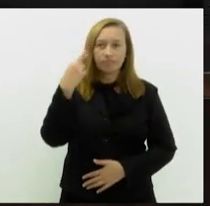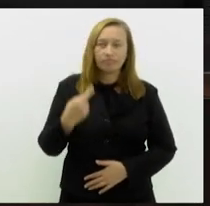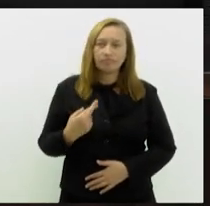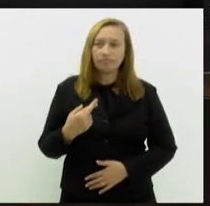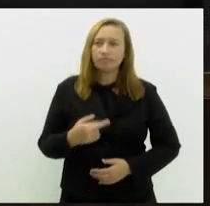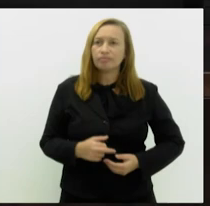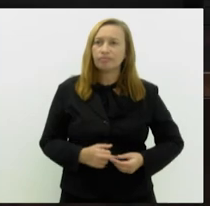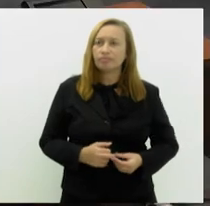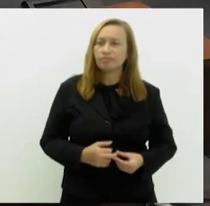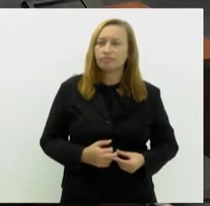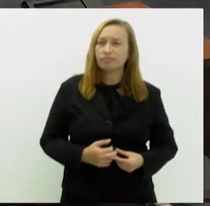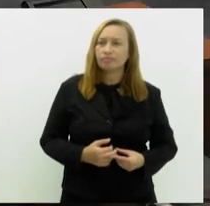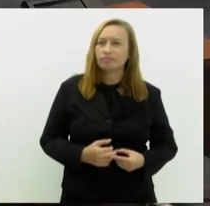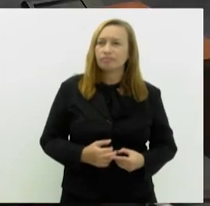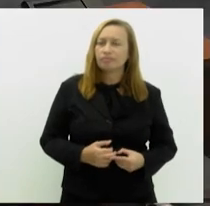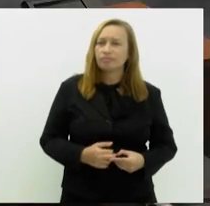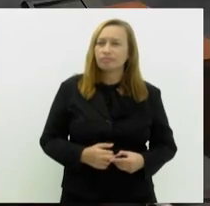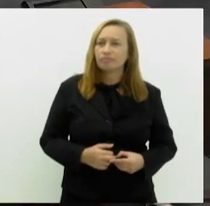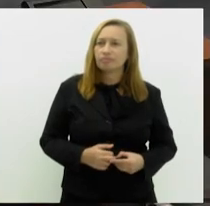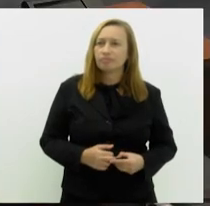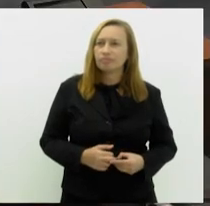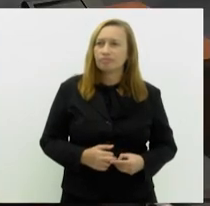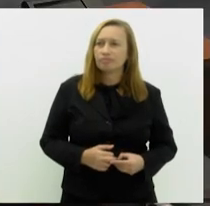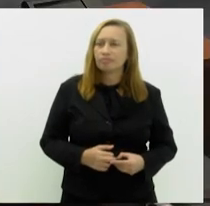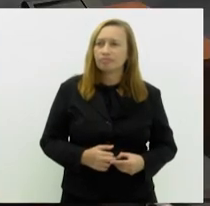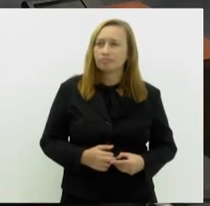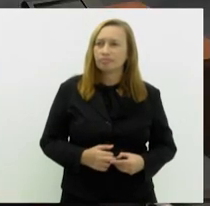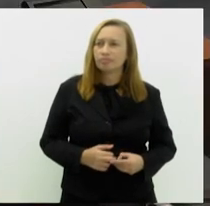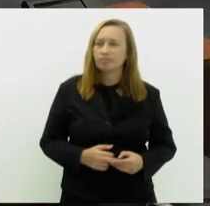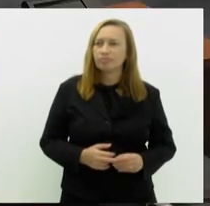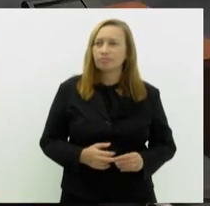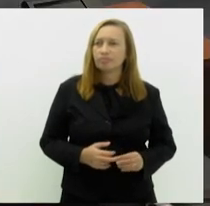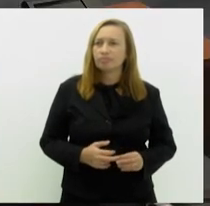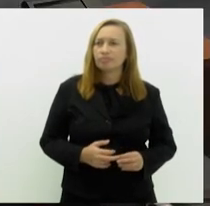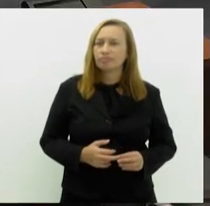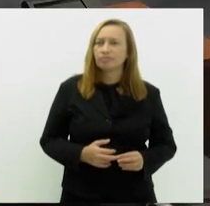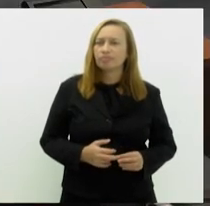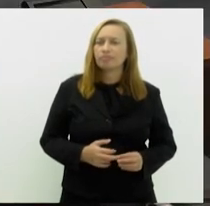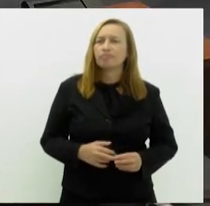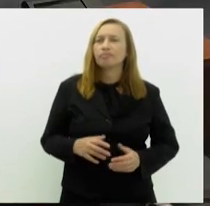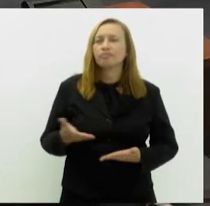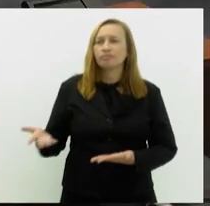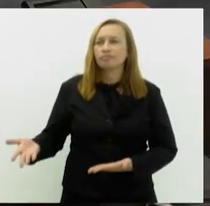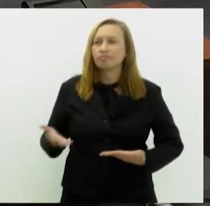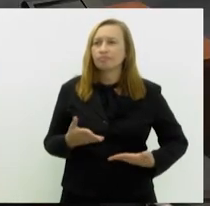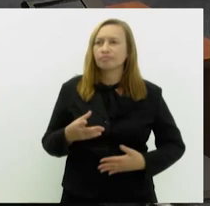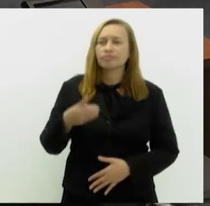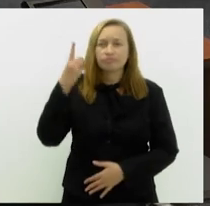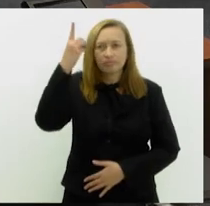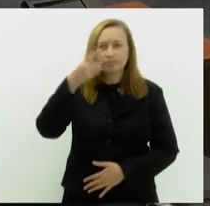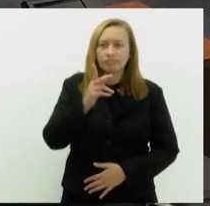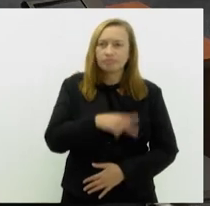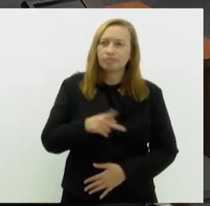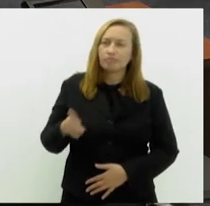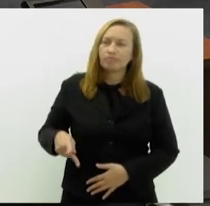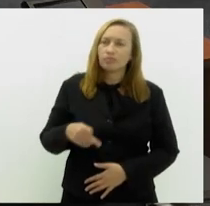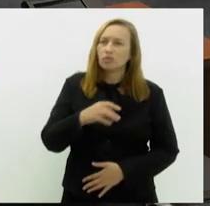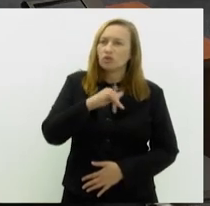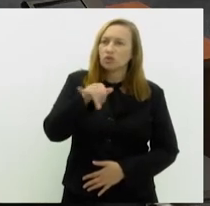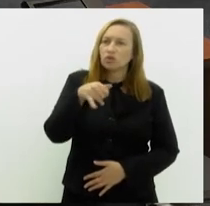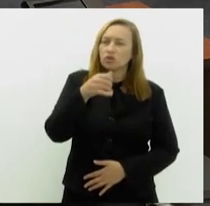Souza. Deputada Renata Souza não se encontra presente, chamo o próximo orador inscrito, o deputado professor